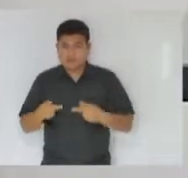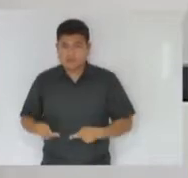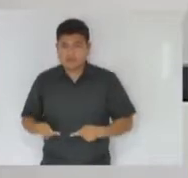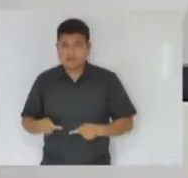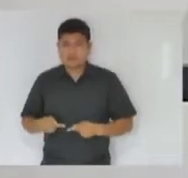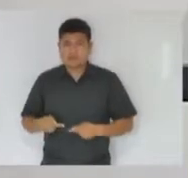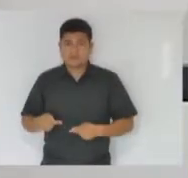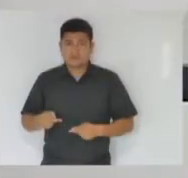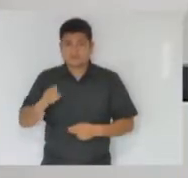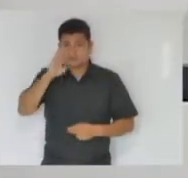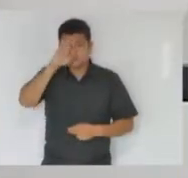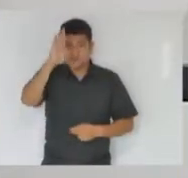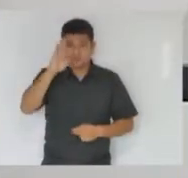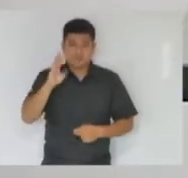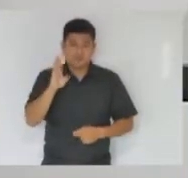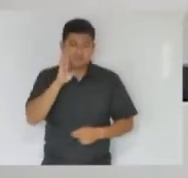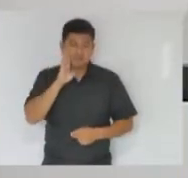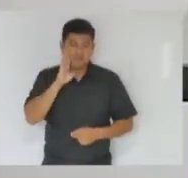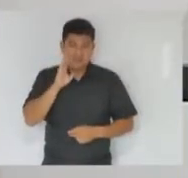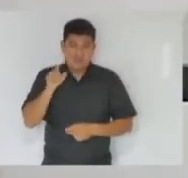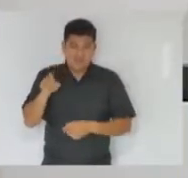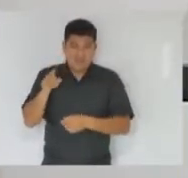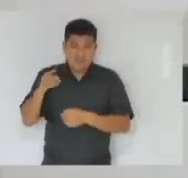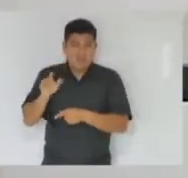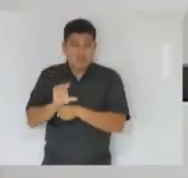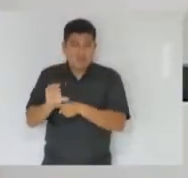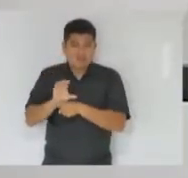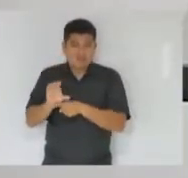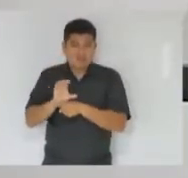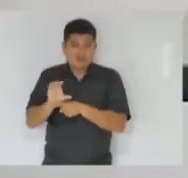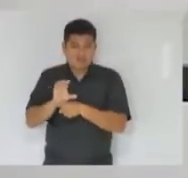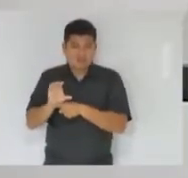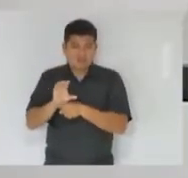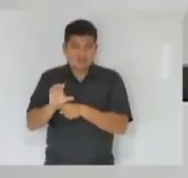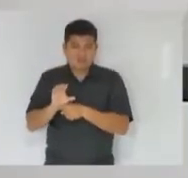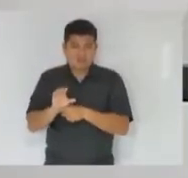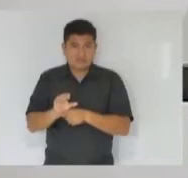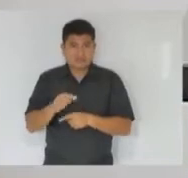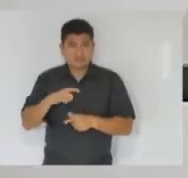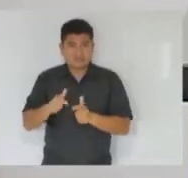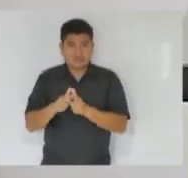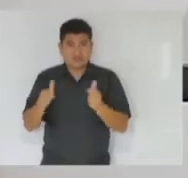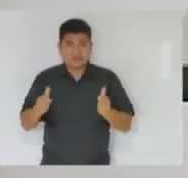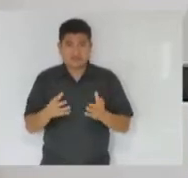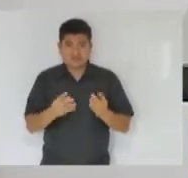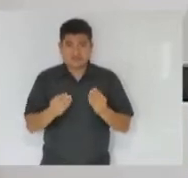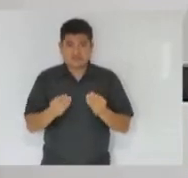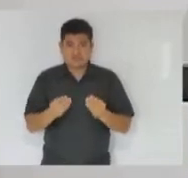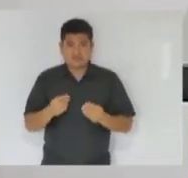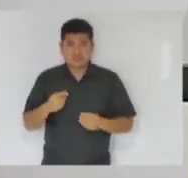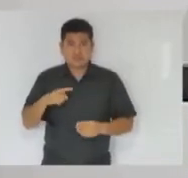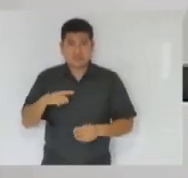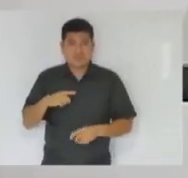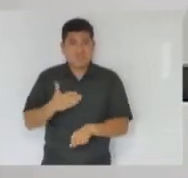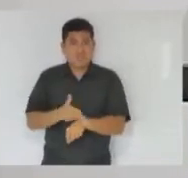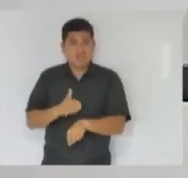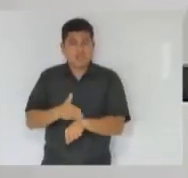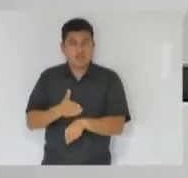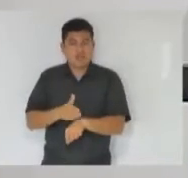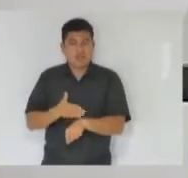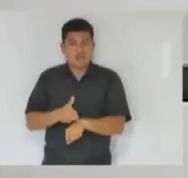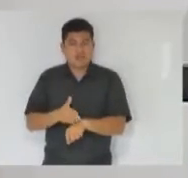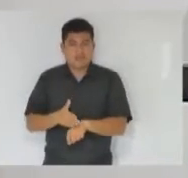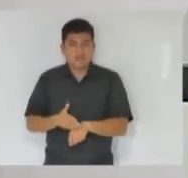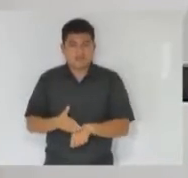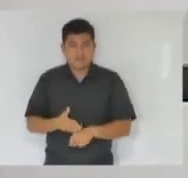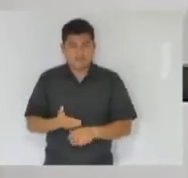vereadores de curitibanos que estão aí também. Parece que tem um grande número de vereadores hoje na casa aí, fazendo um treinamento aí. Senhores